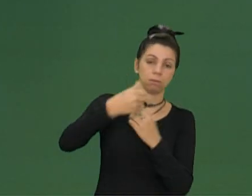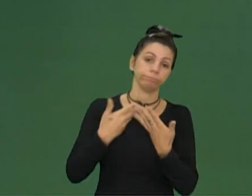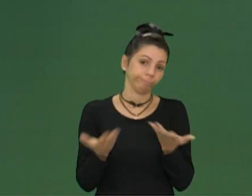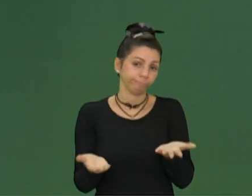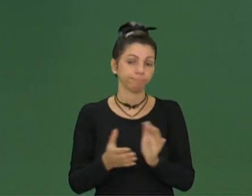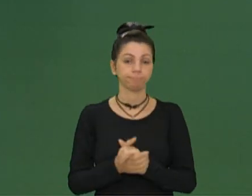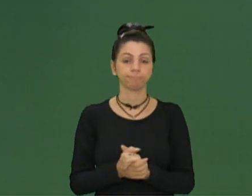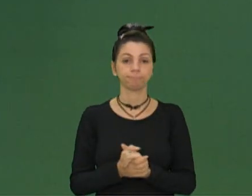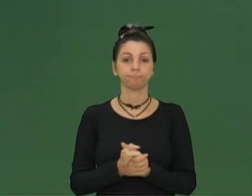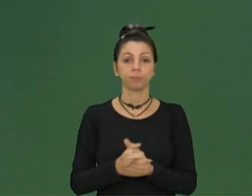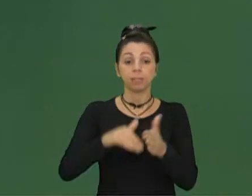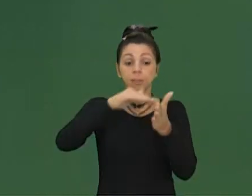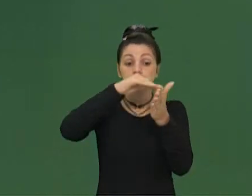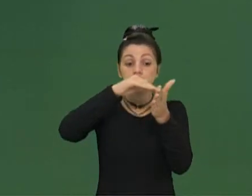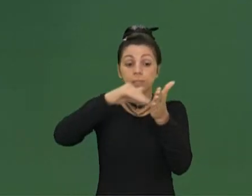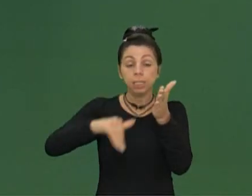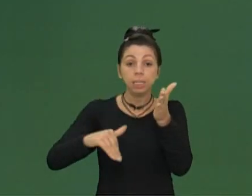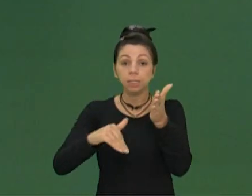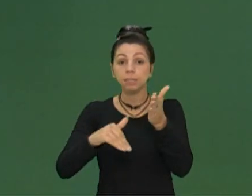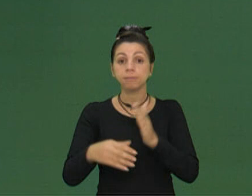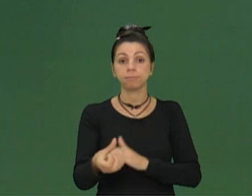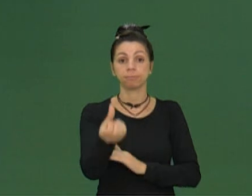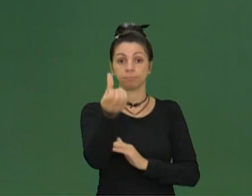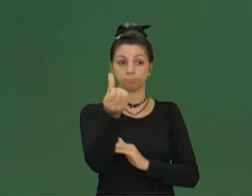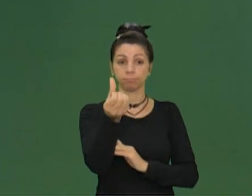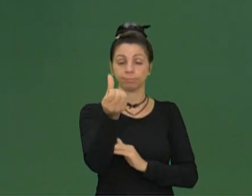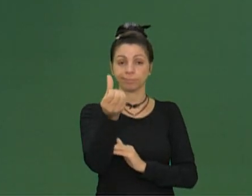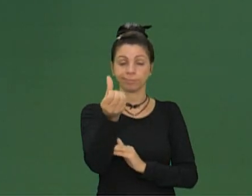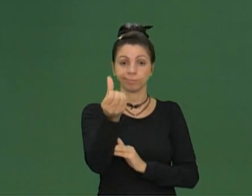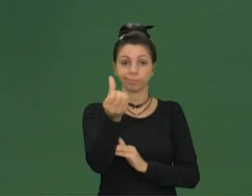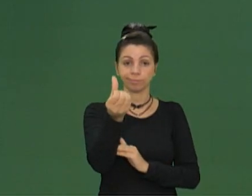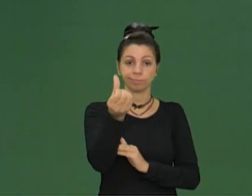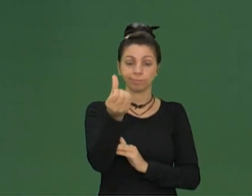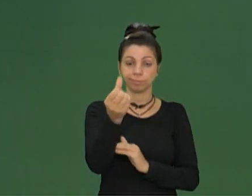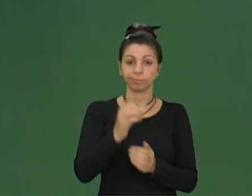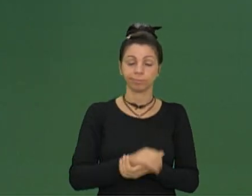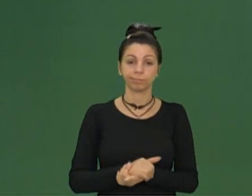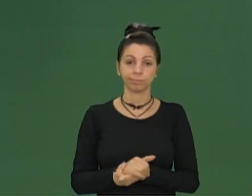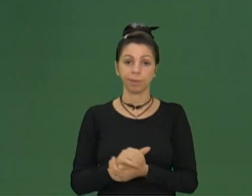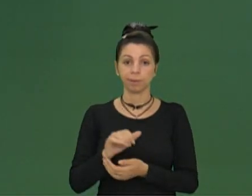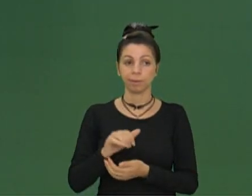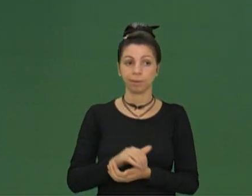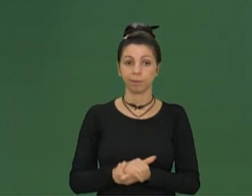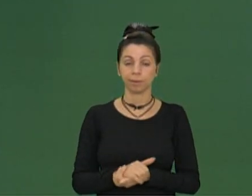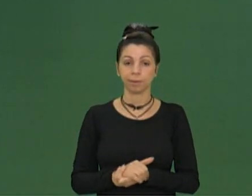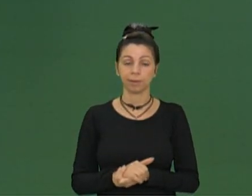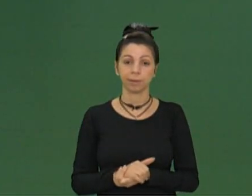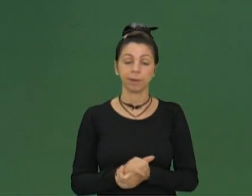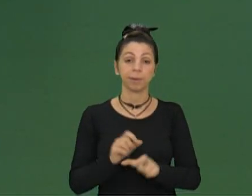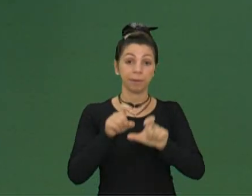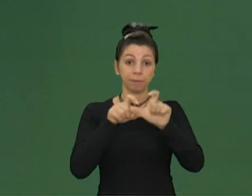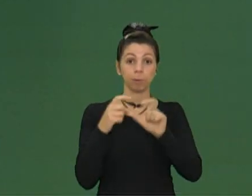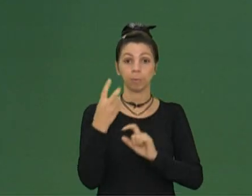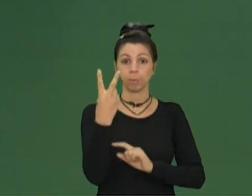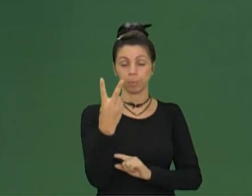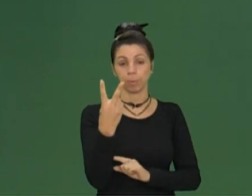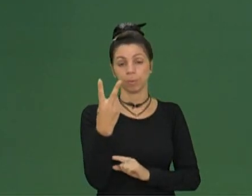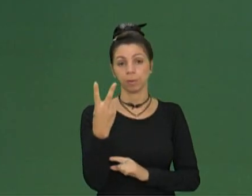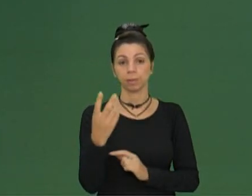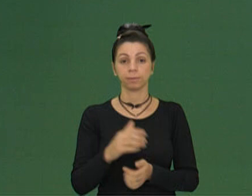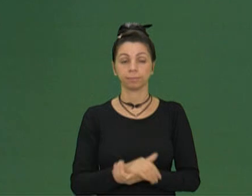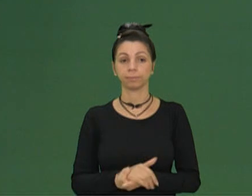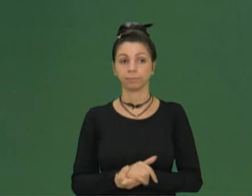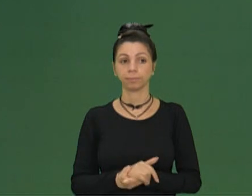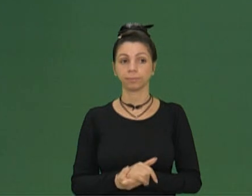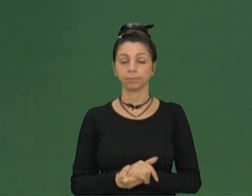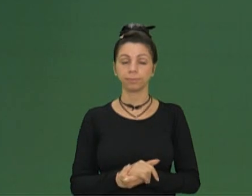e diminui 6. E comi 6. Opa, eu peguei duas de alguém, né? Estou devendo duas para alguém. E aqui eu tinha